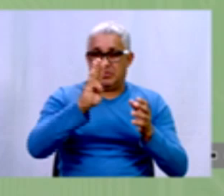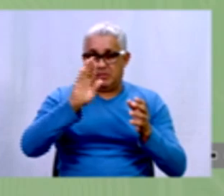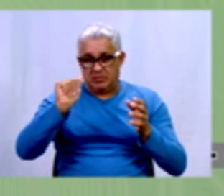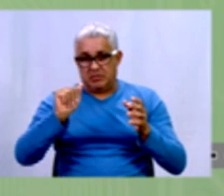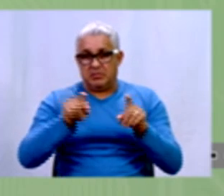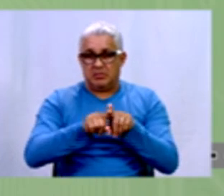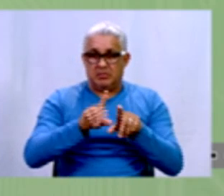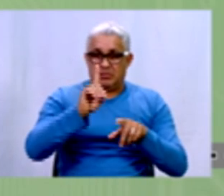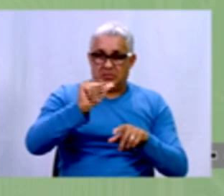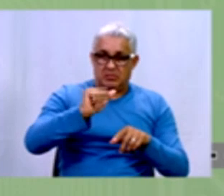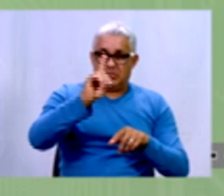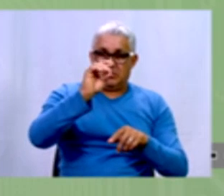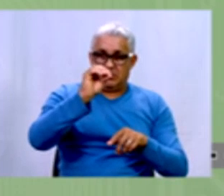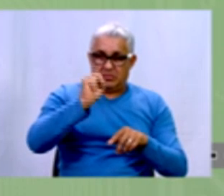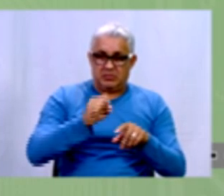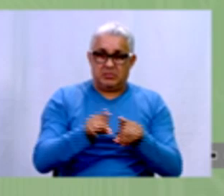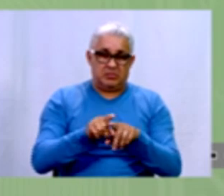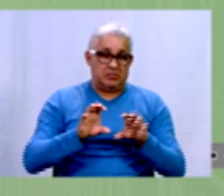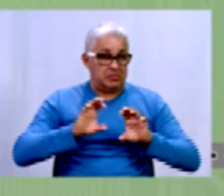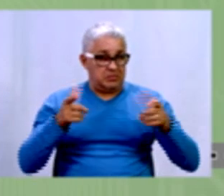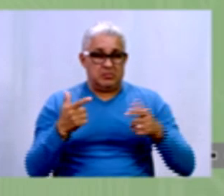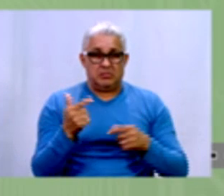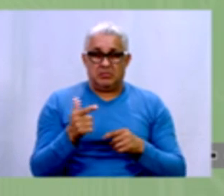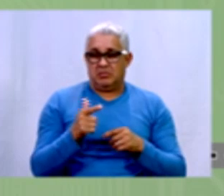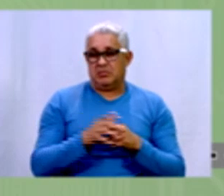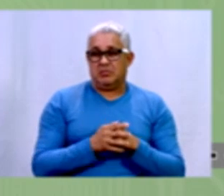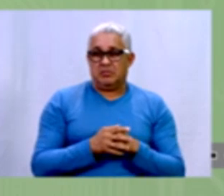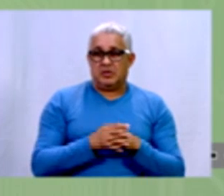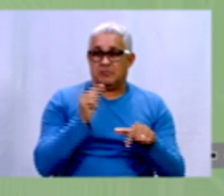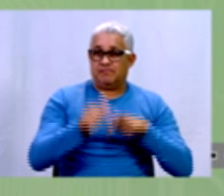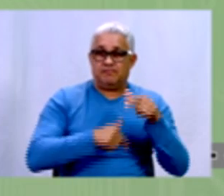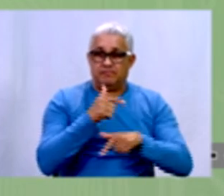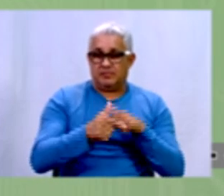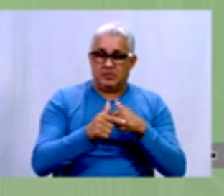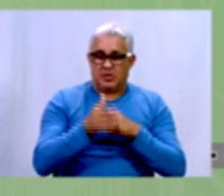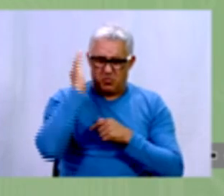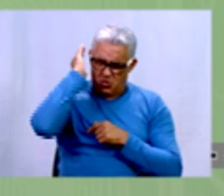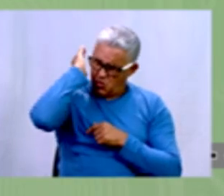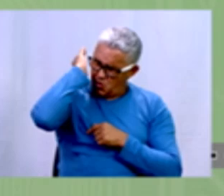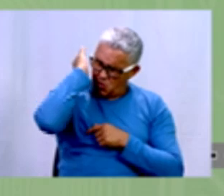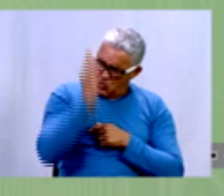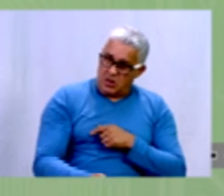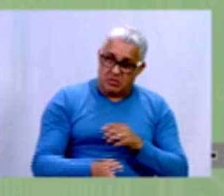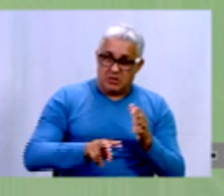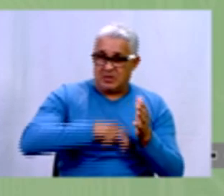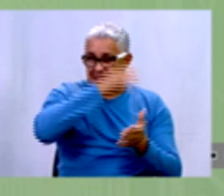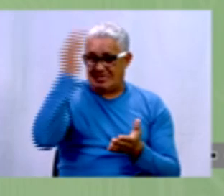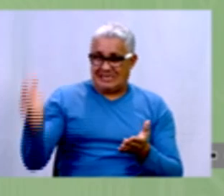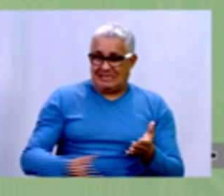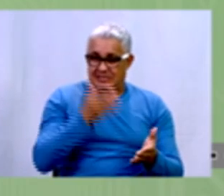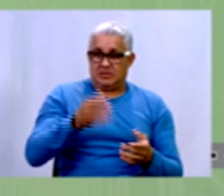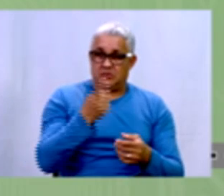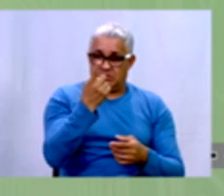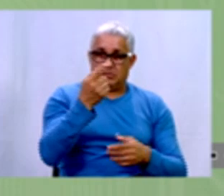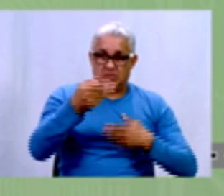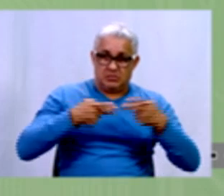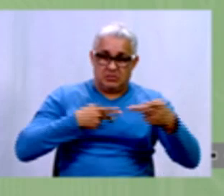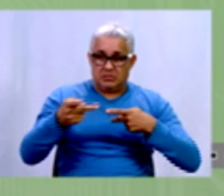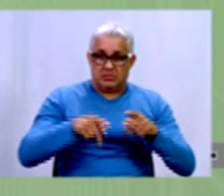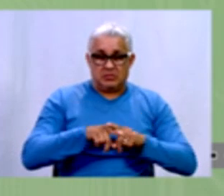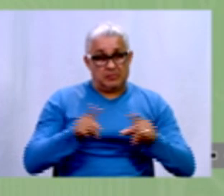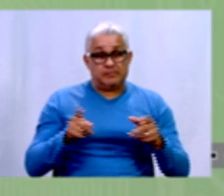esses, eventualmente, claro, eles não estarão ali trabalhando full time no projeto, em um único projeto.